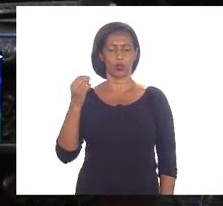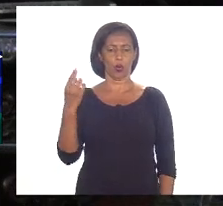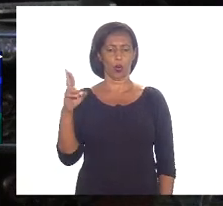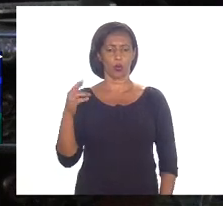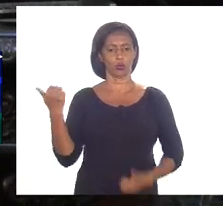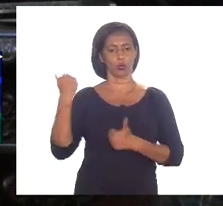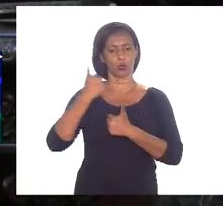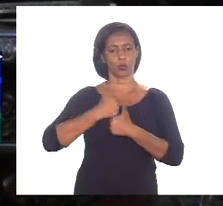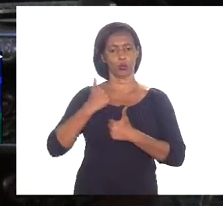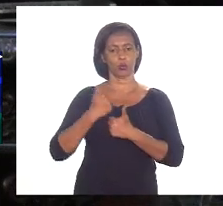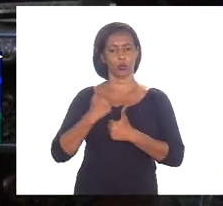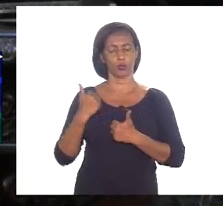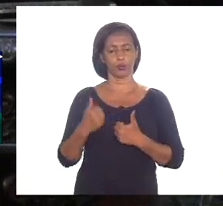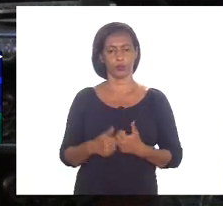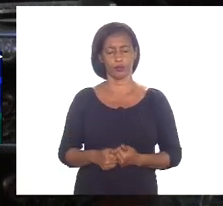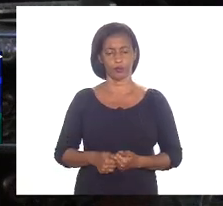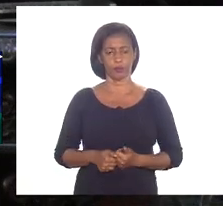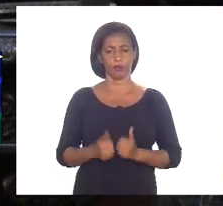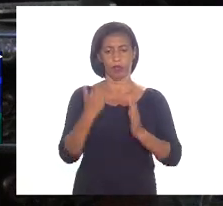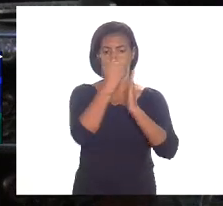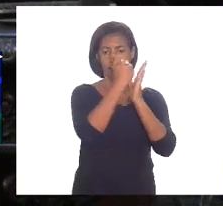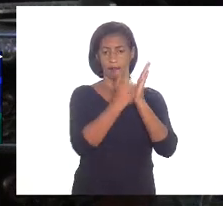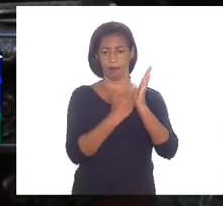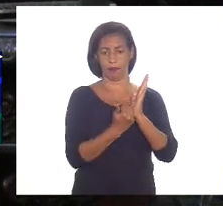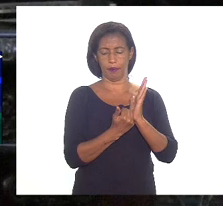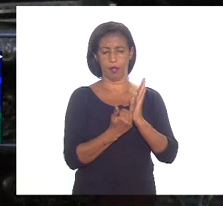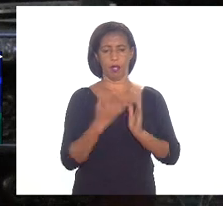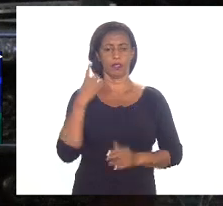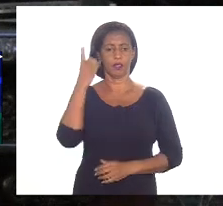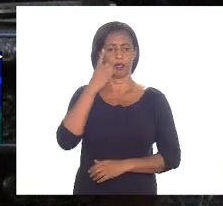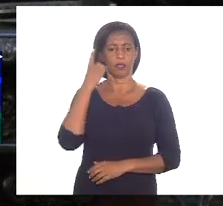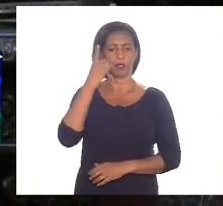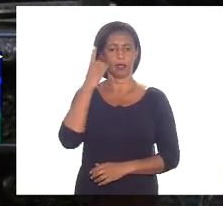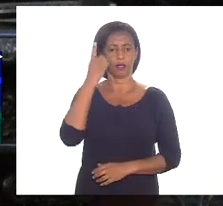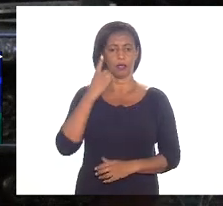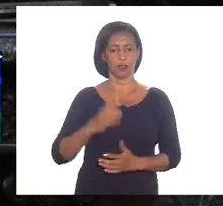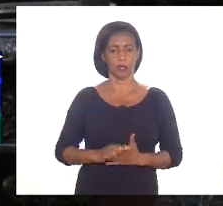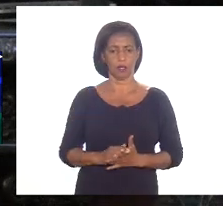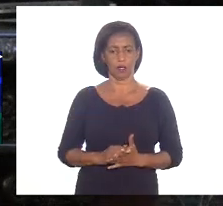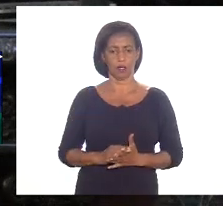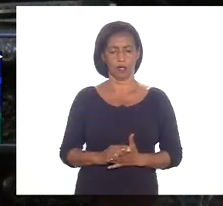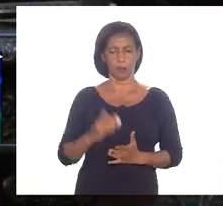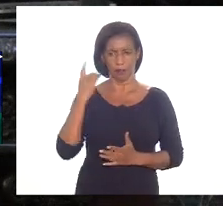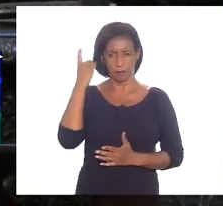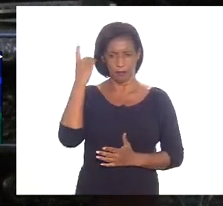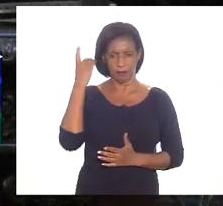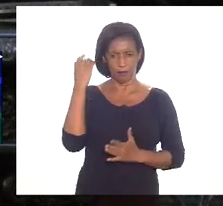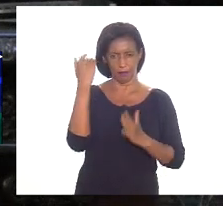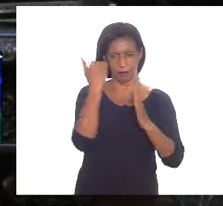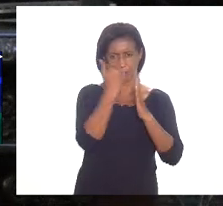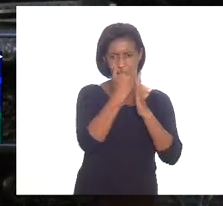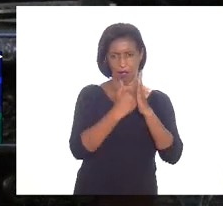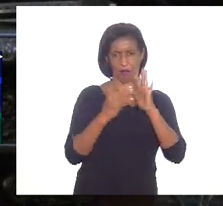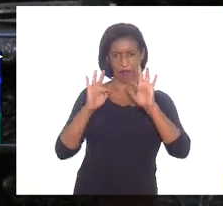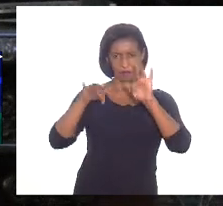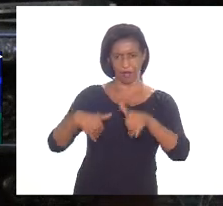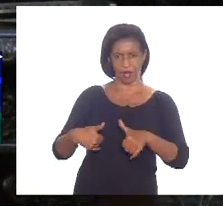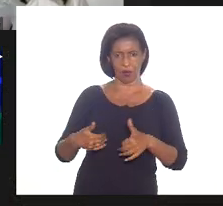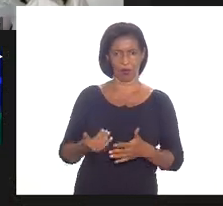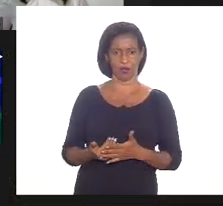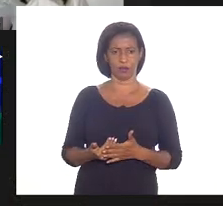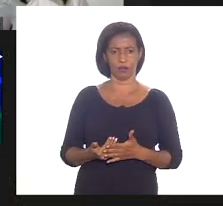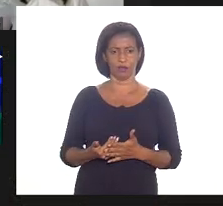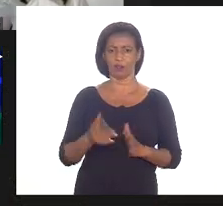substituto Presidente Deputado a pela ordem ao final deputada a